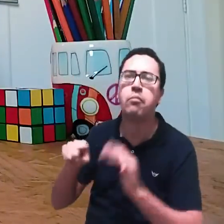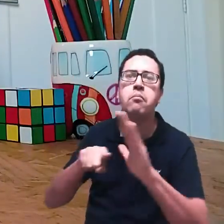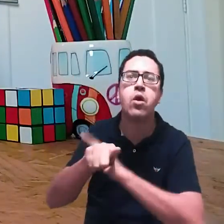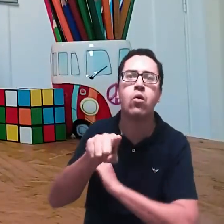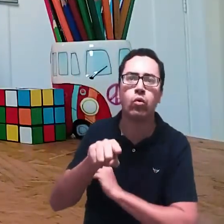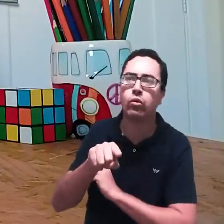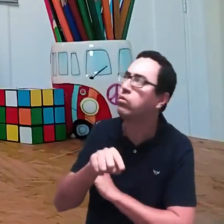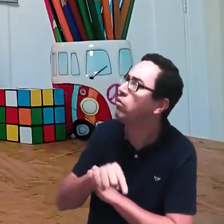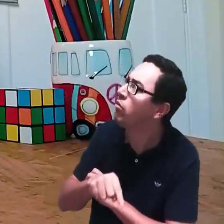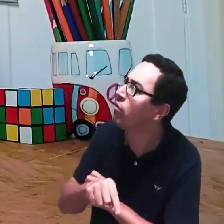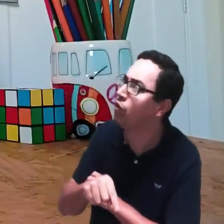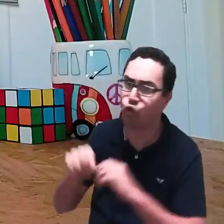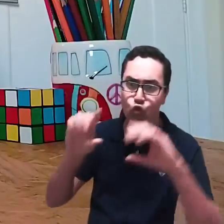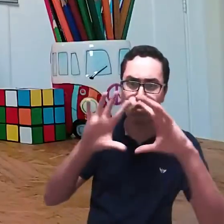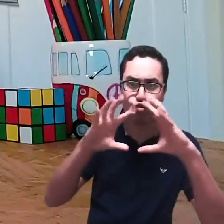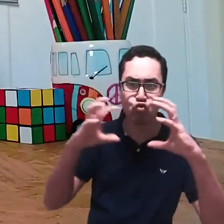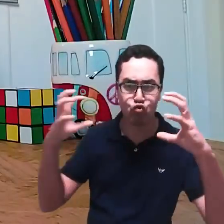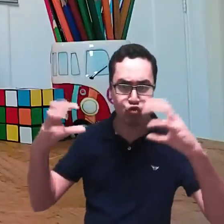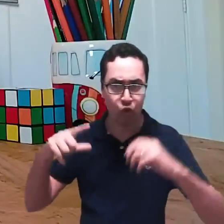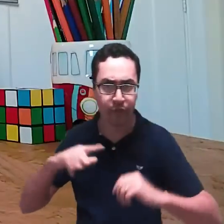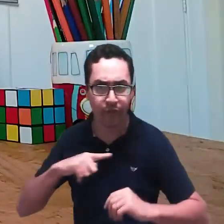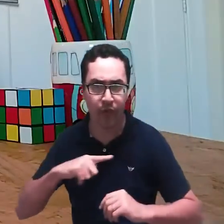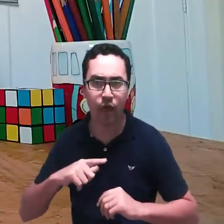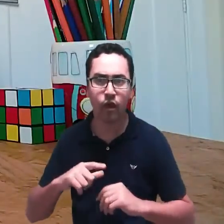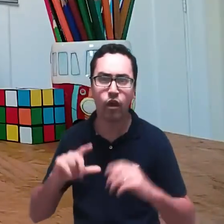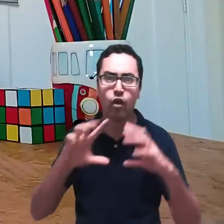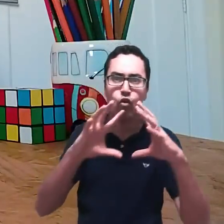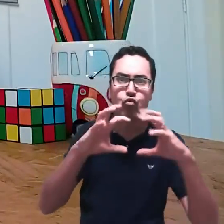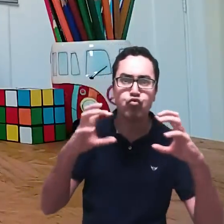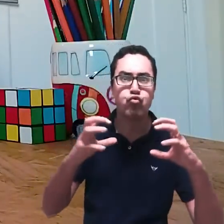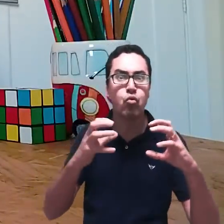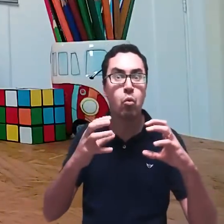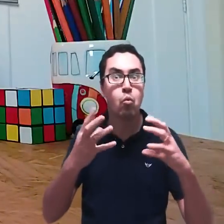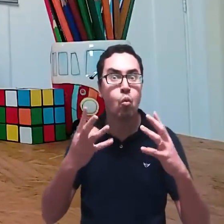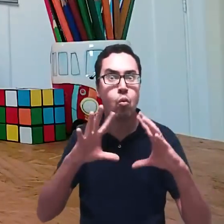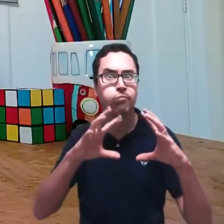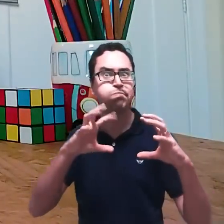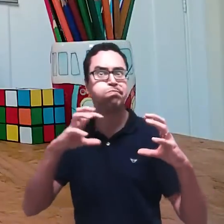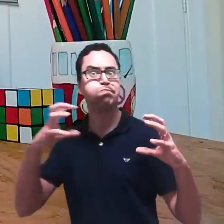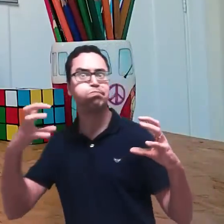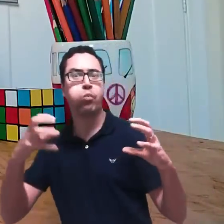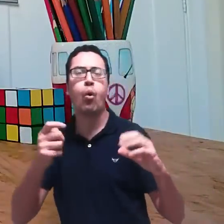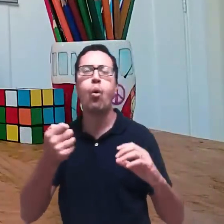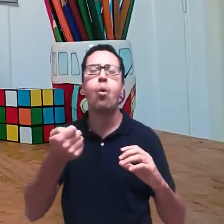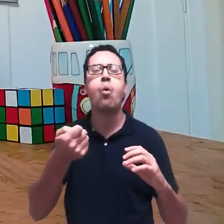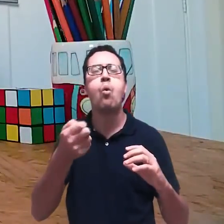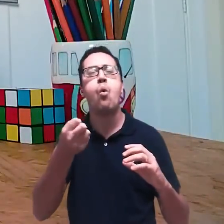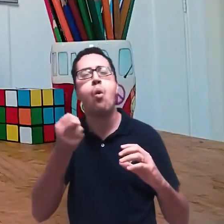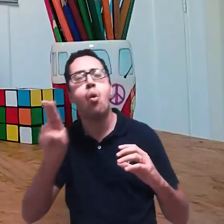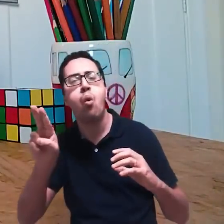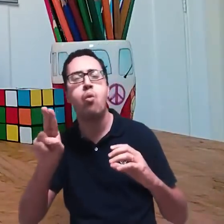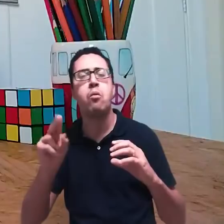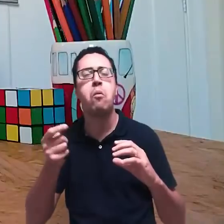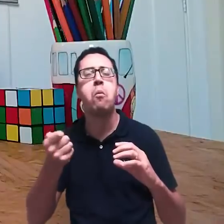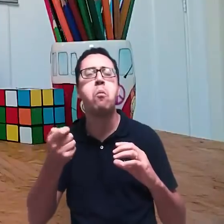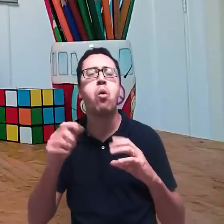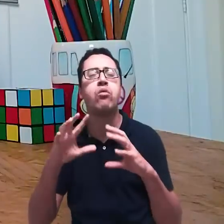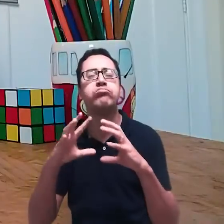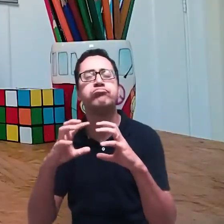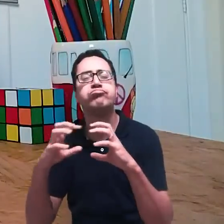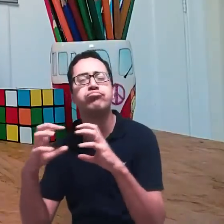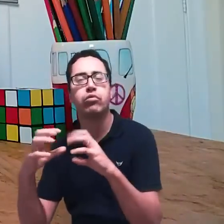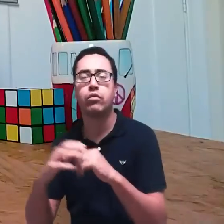Tem nuvens? Muitas nuvens ou poucas? Elas estão paradinhas ou